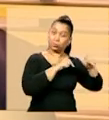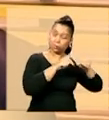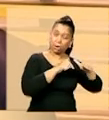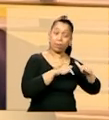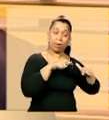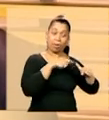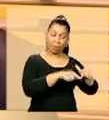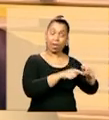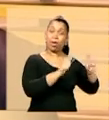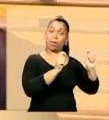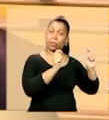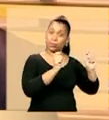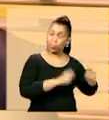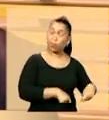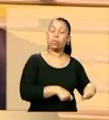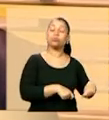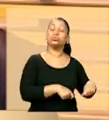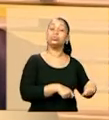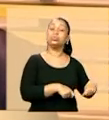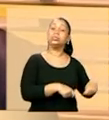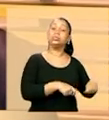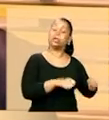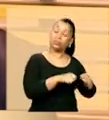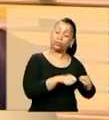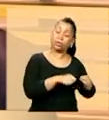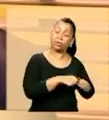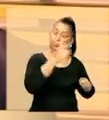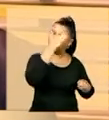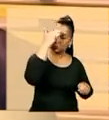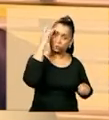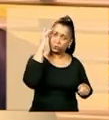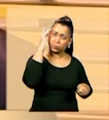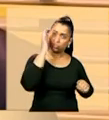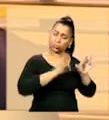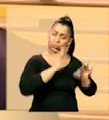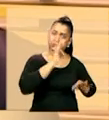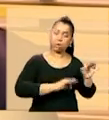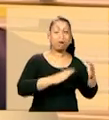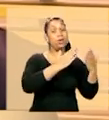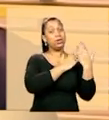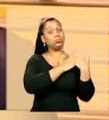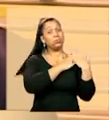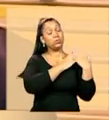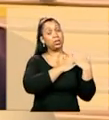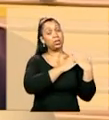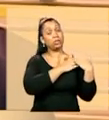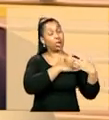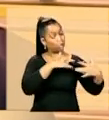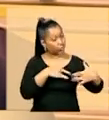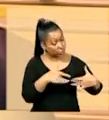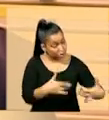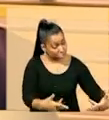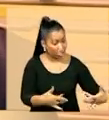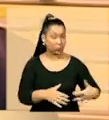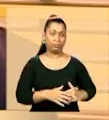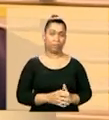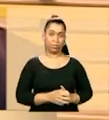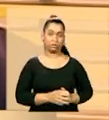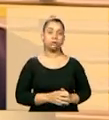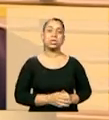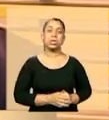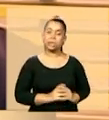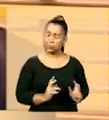ela pode, que é o que vem sendo aplicado pelos tribunais, ser responsabilizada solidariamente, ou